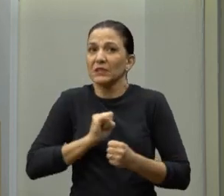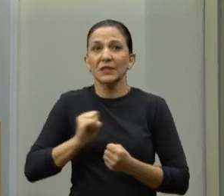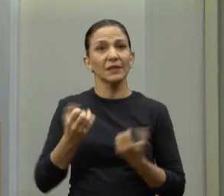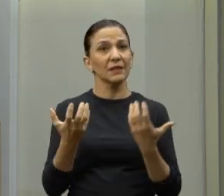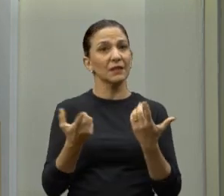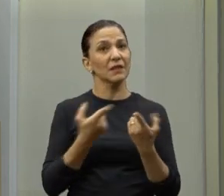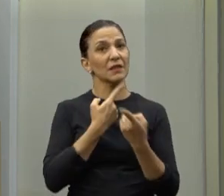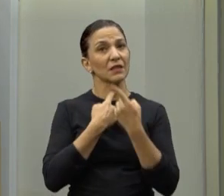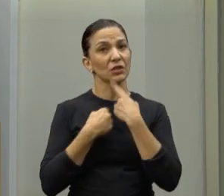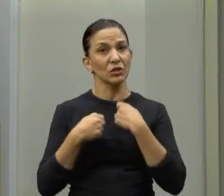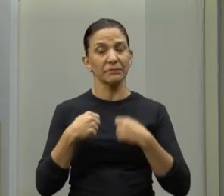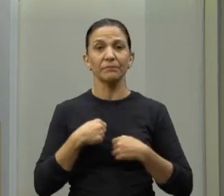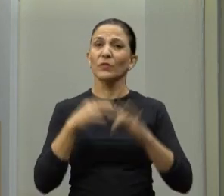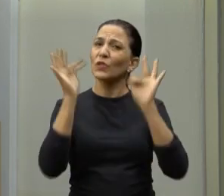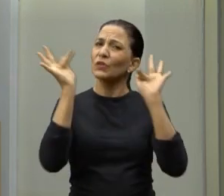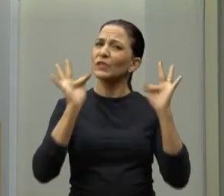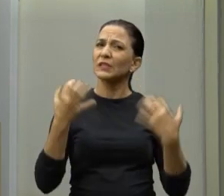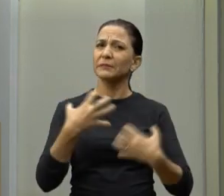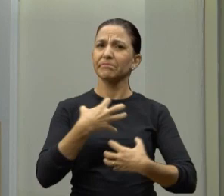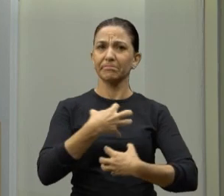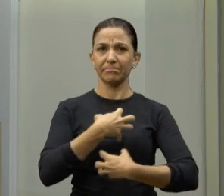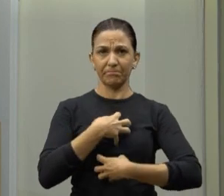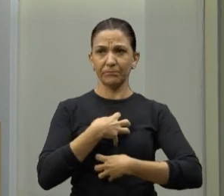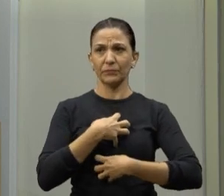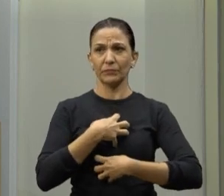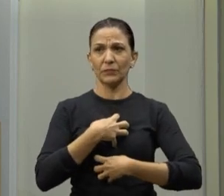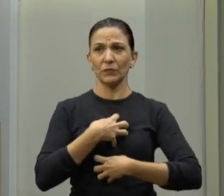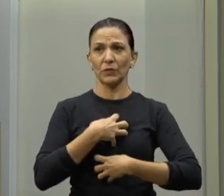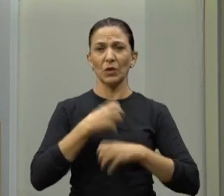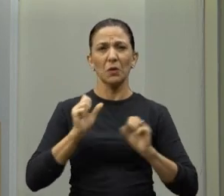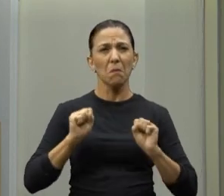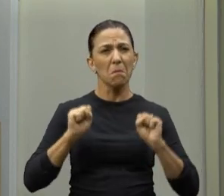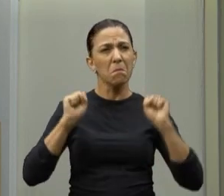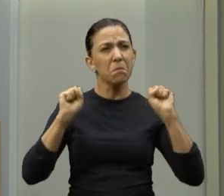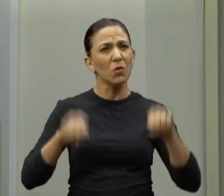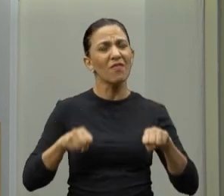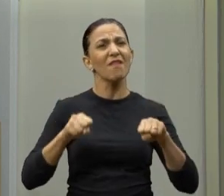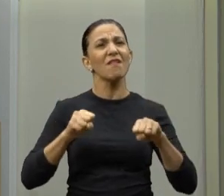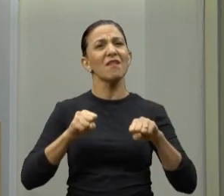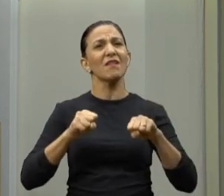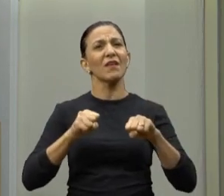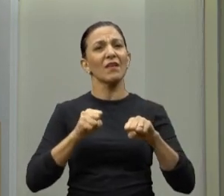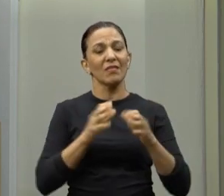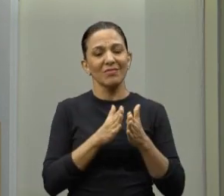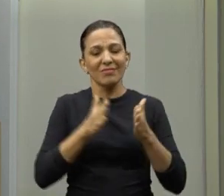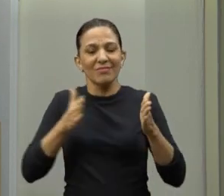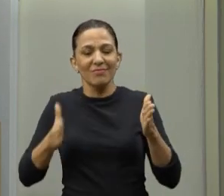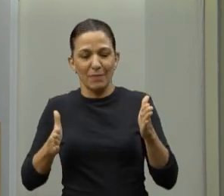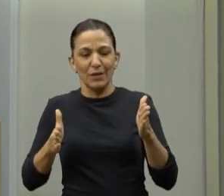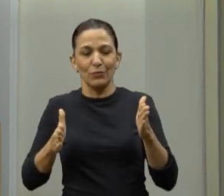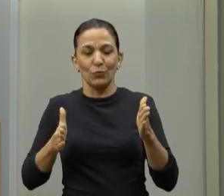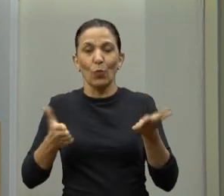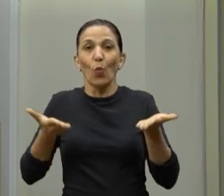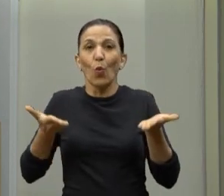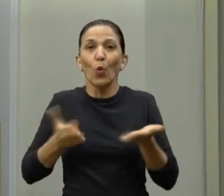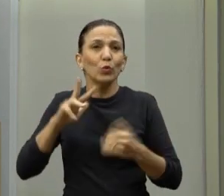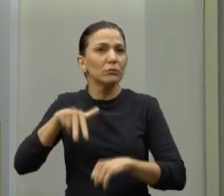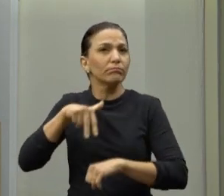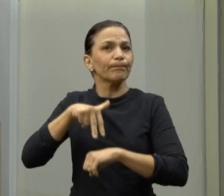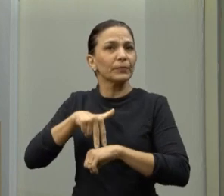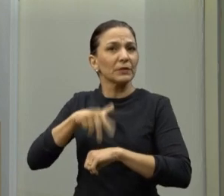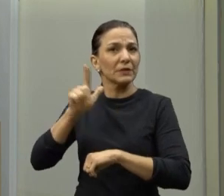a minha maior felicitação é saber que o poder ele é passageiro e que hoje podemos estar onde nós estamos